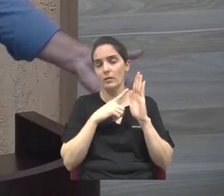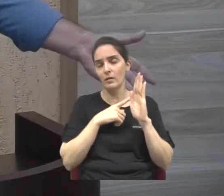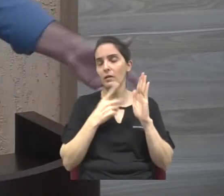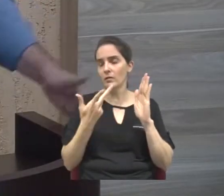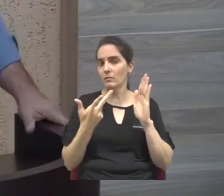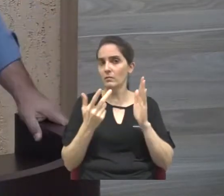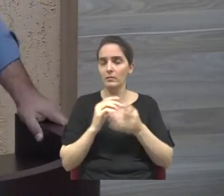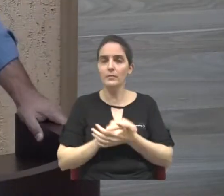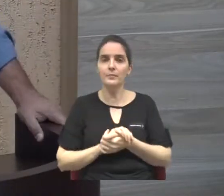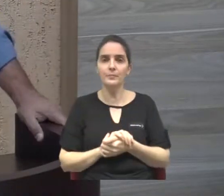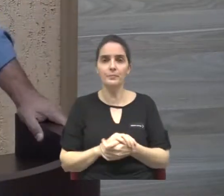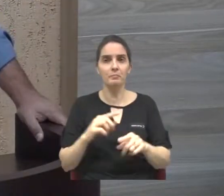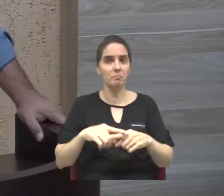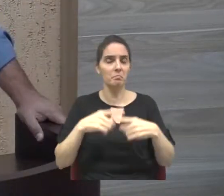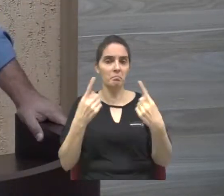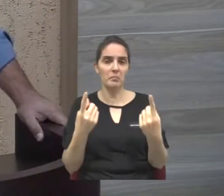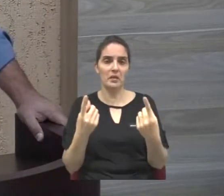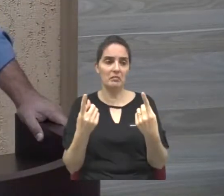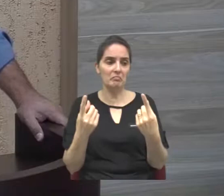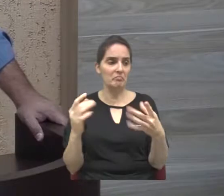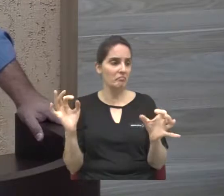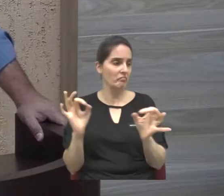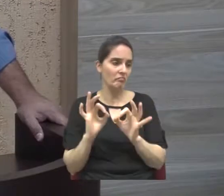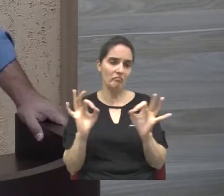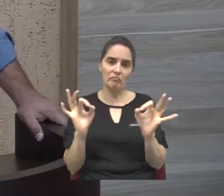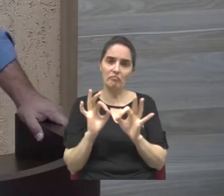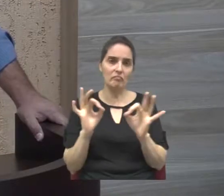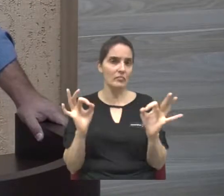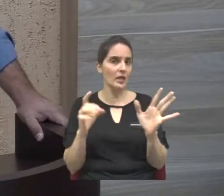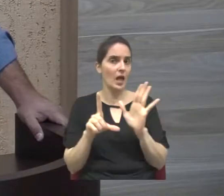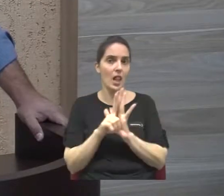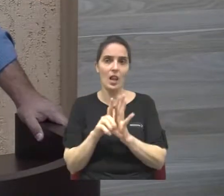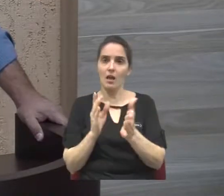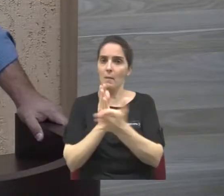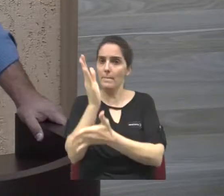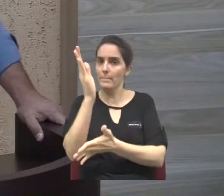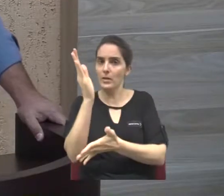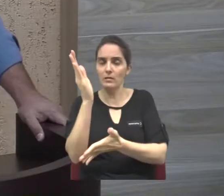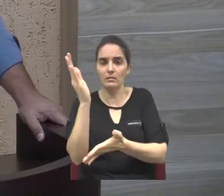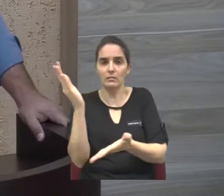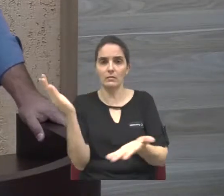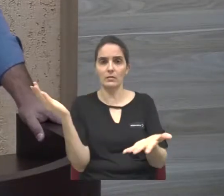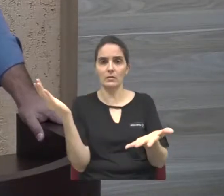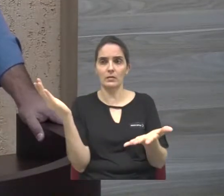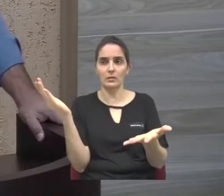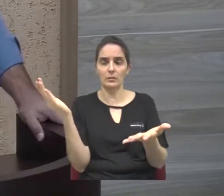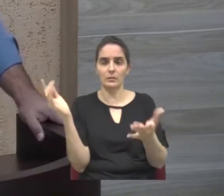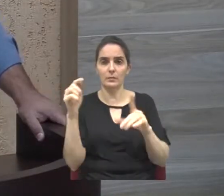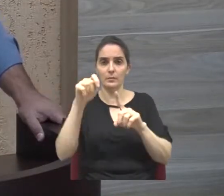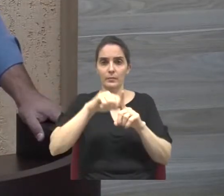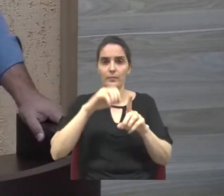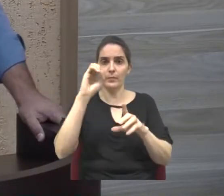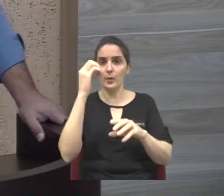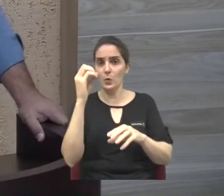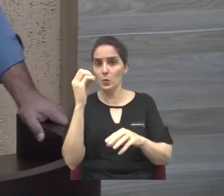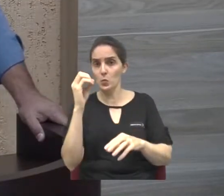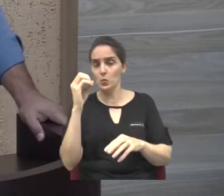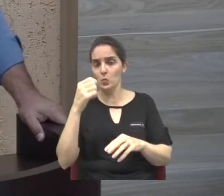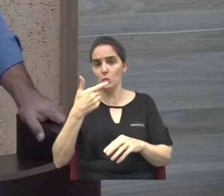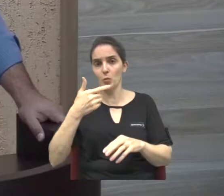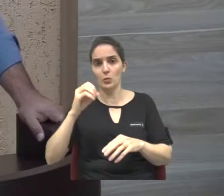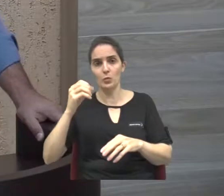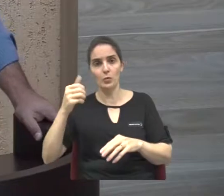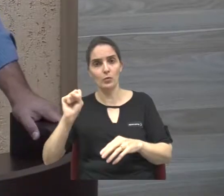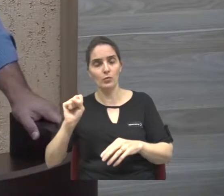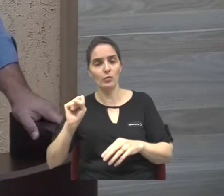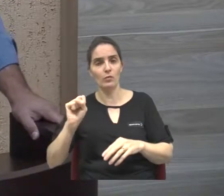mas até agora nada. Uma lei que foi aprovada em outubro de 2018 vai fazer aniversário já e não tem